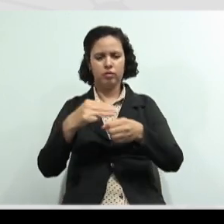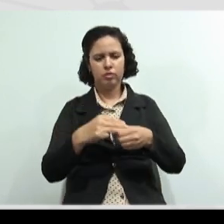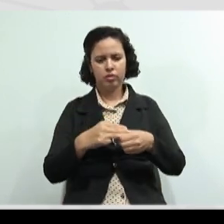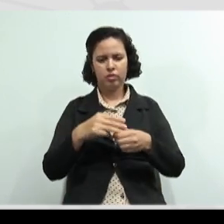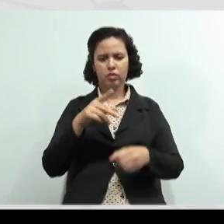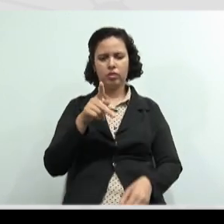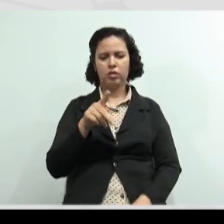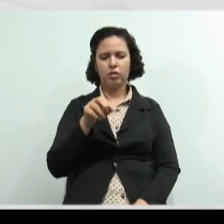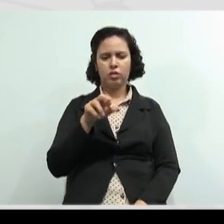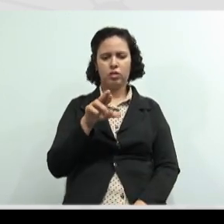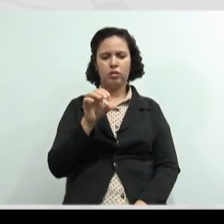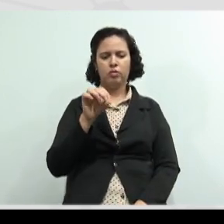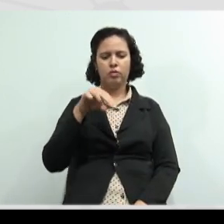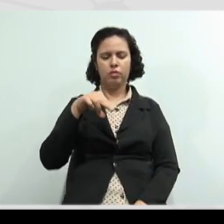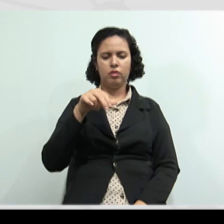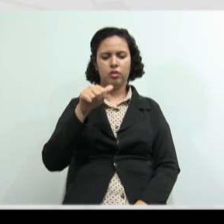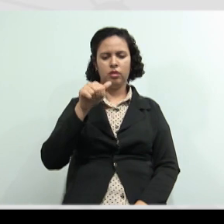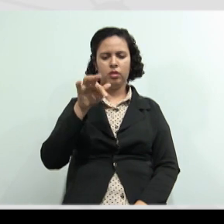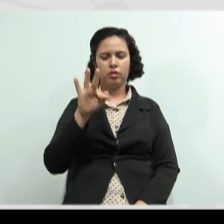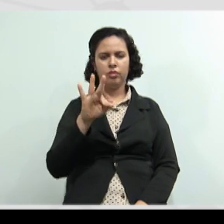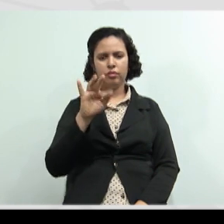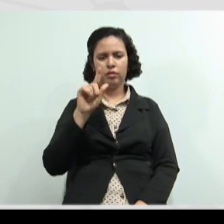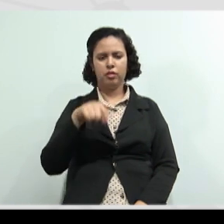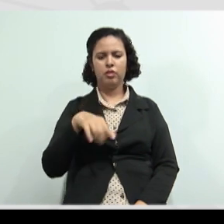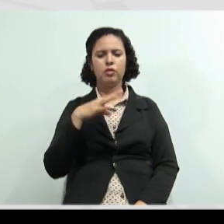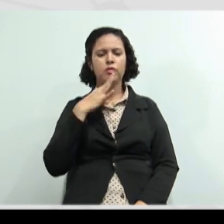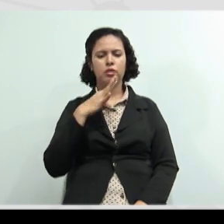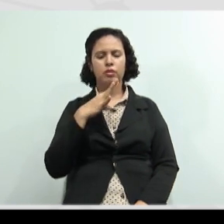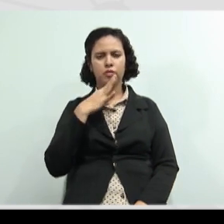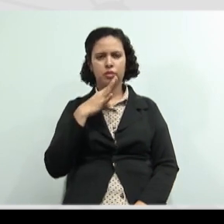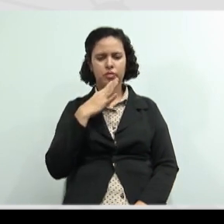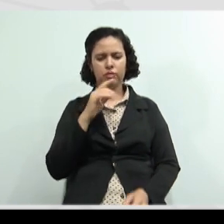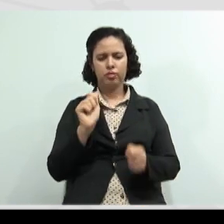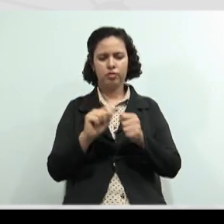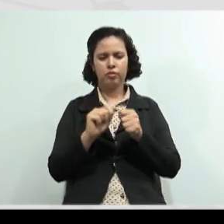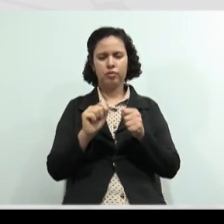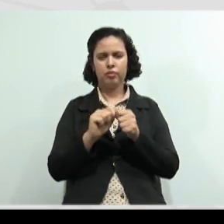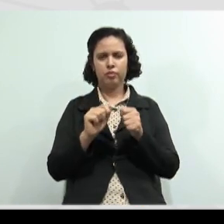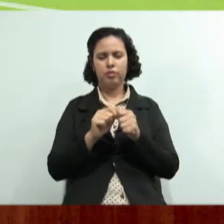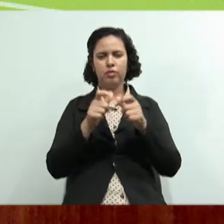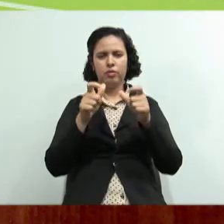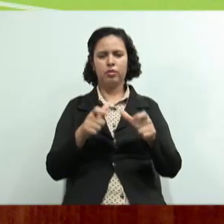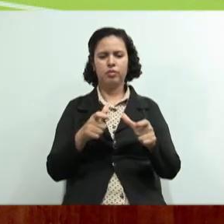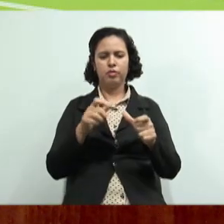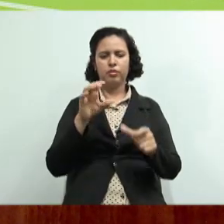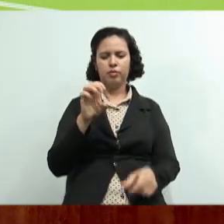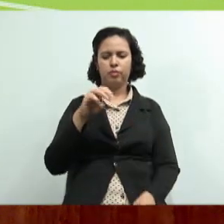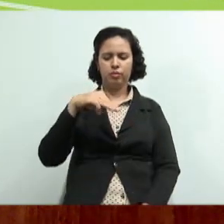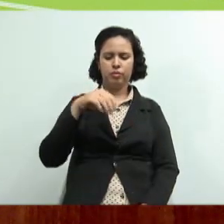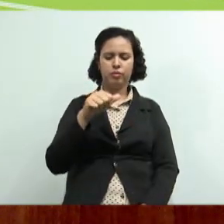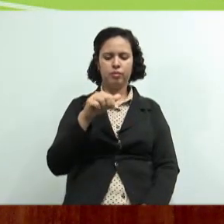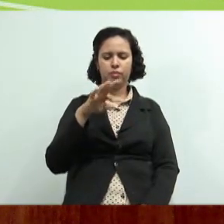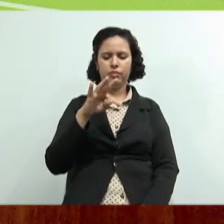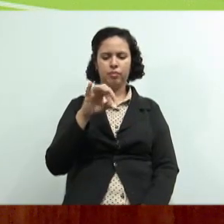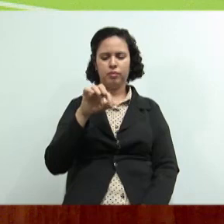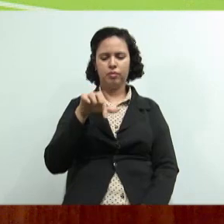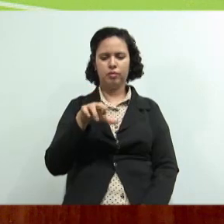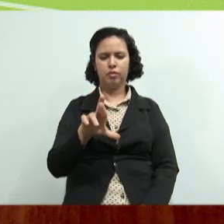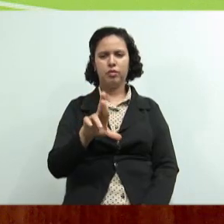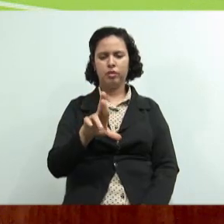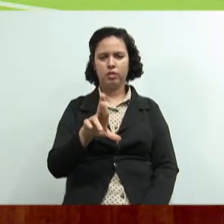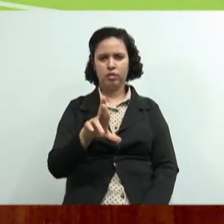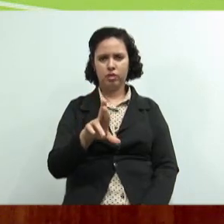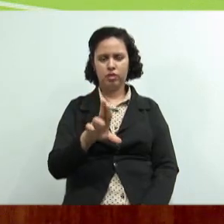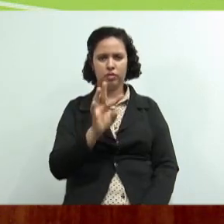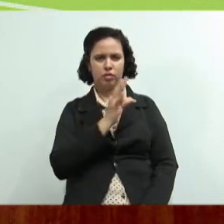conhecido. Normalmente o projeto do PRONAF ele é realizado na Emater e normalmente todo município tem a Emater, que são os